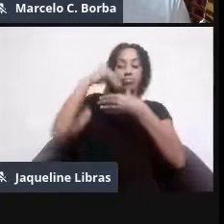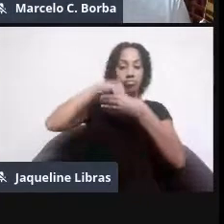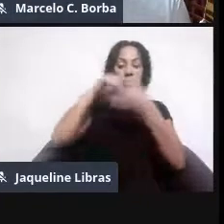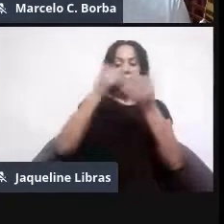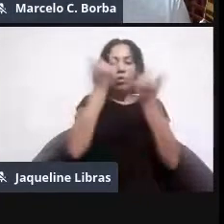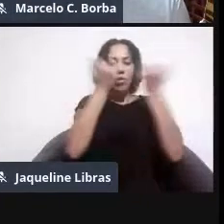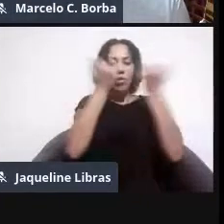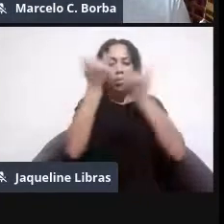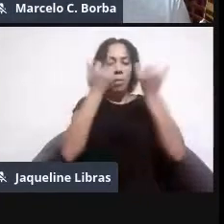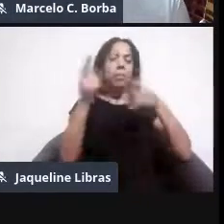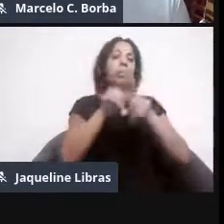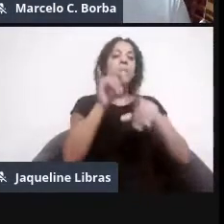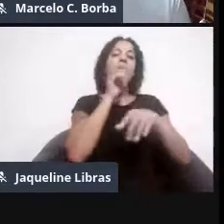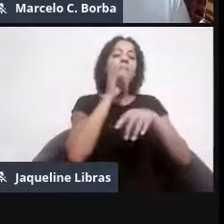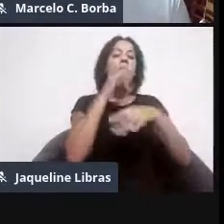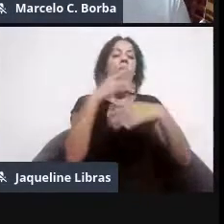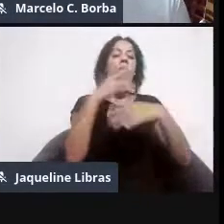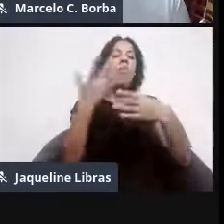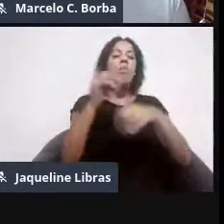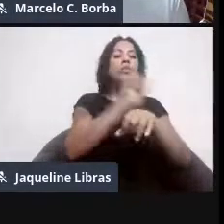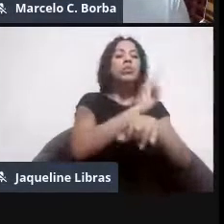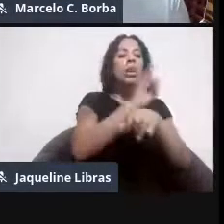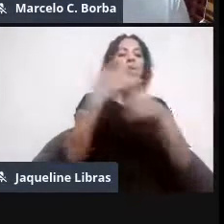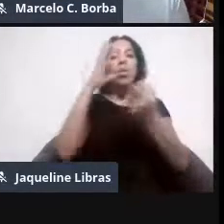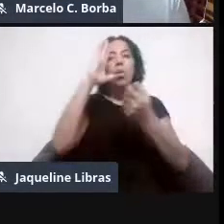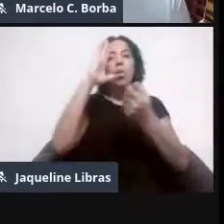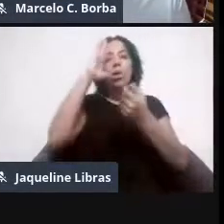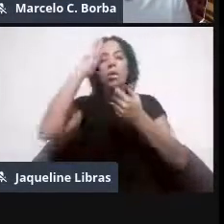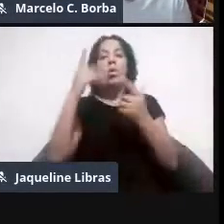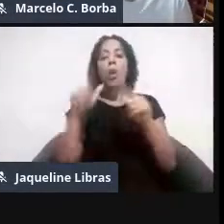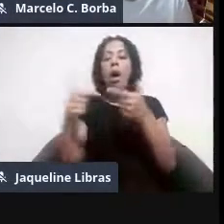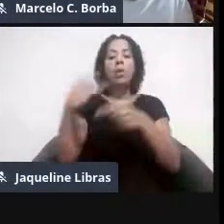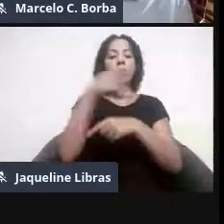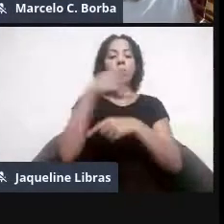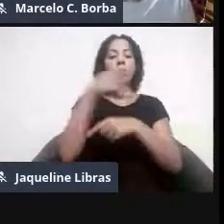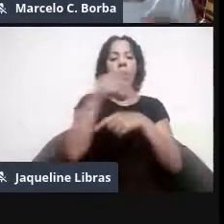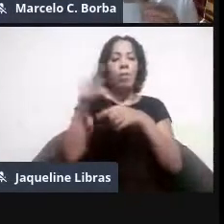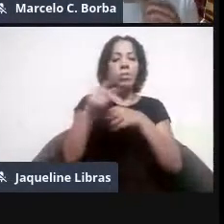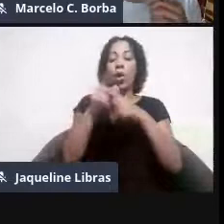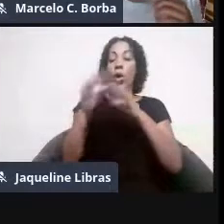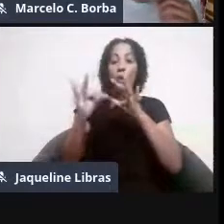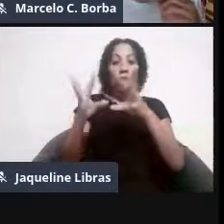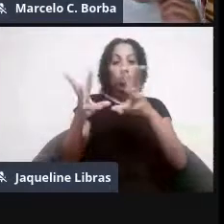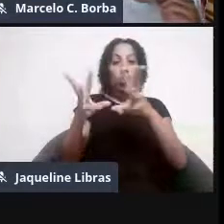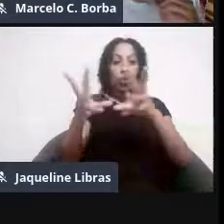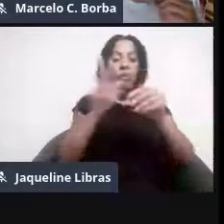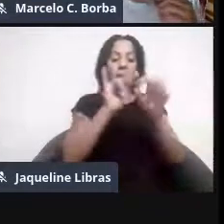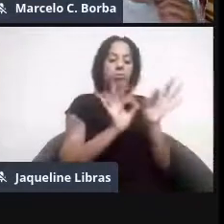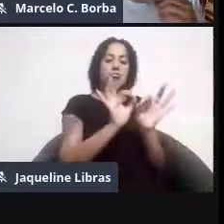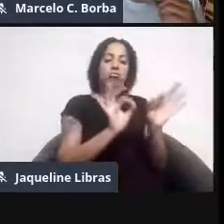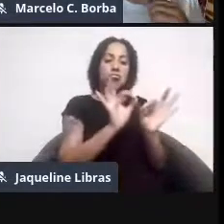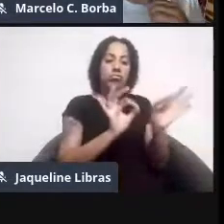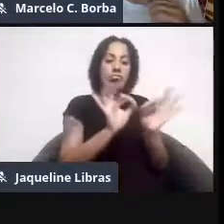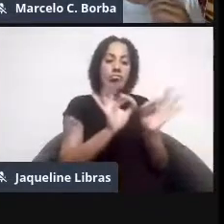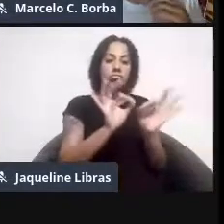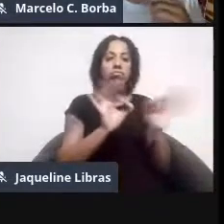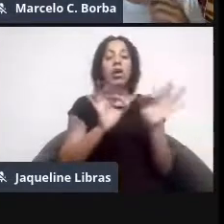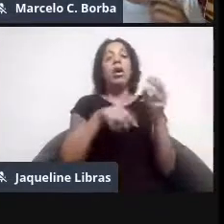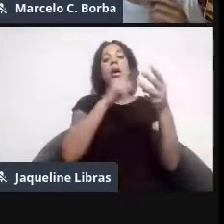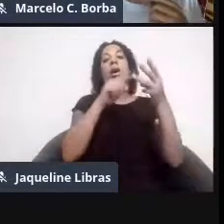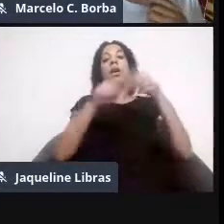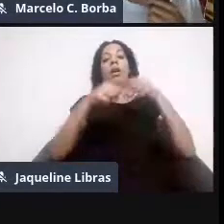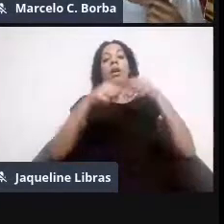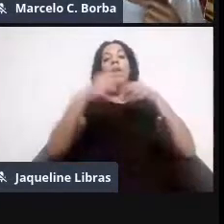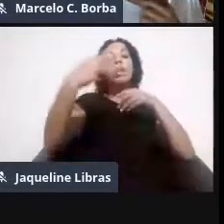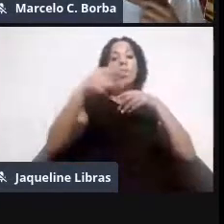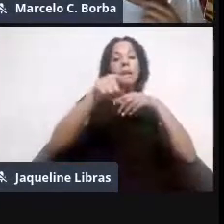como, por exemplo, as estratégias e resoluções, as ações dos professores, tudo isso vai ser organizado nesse